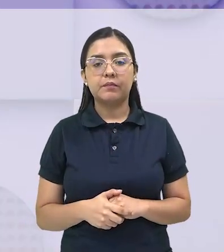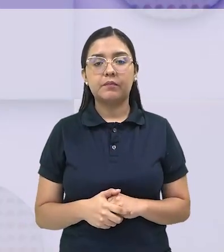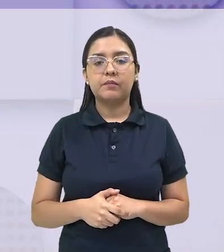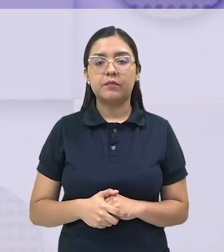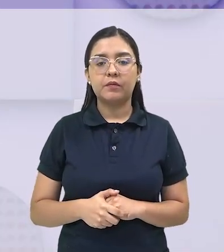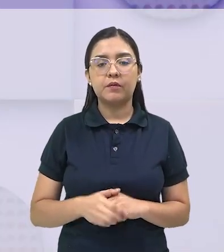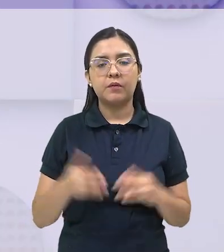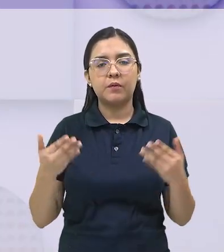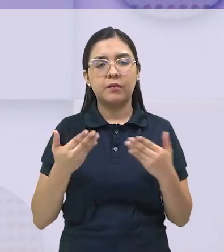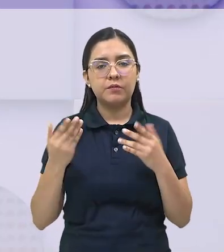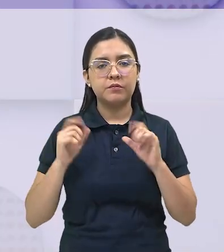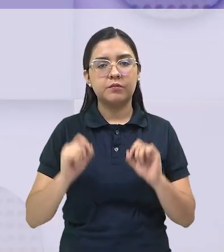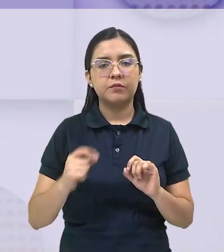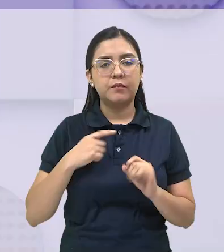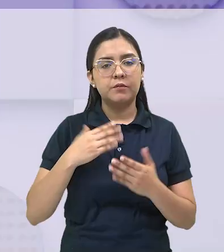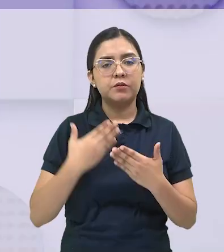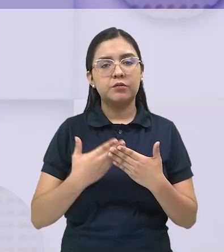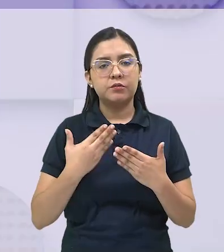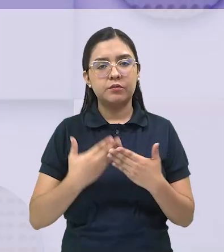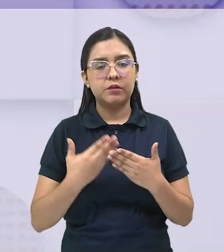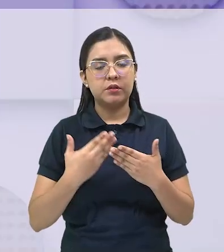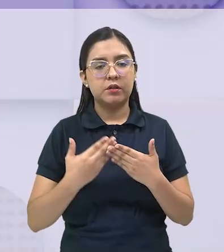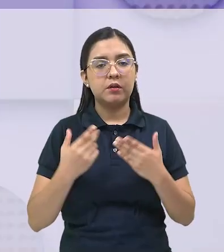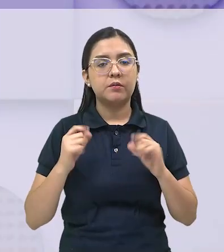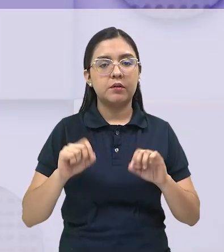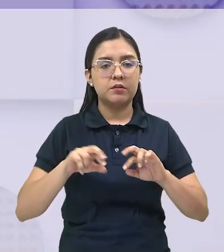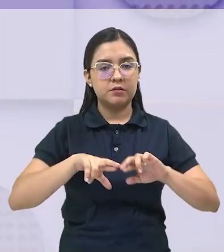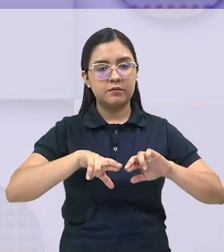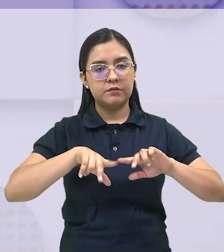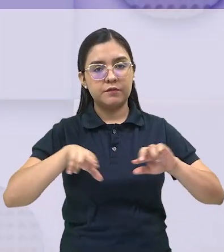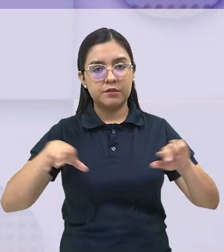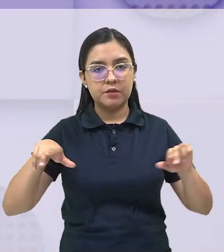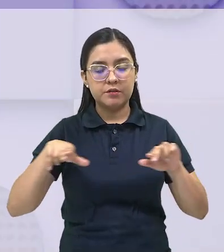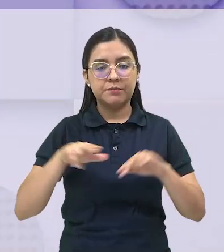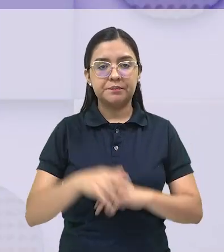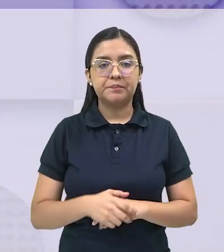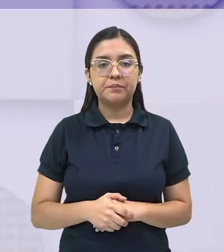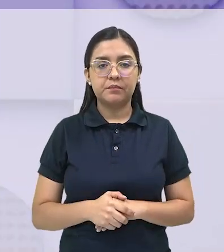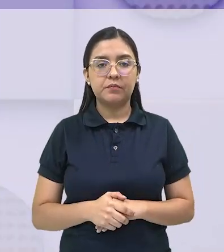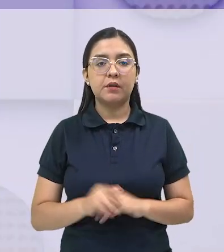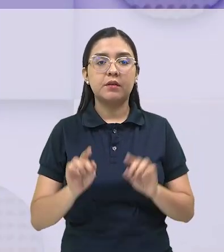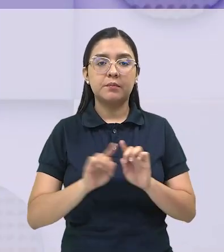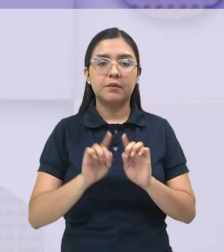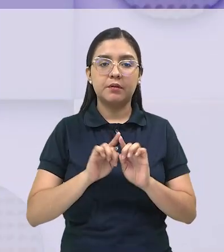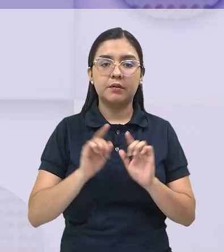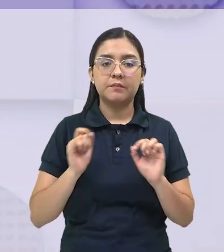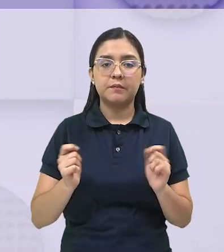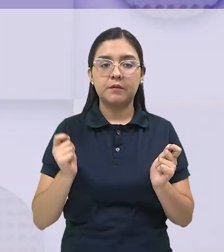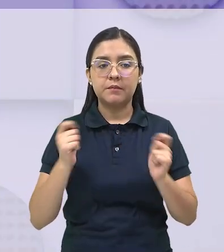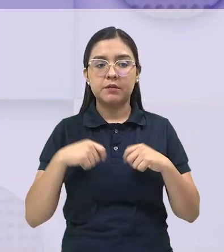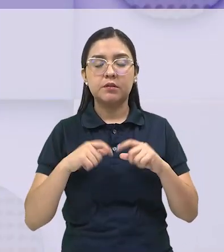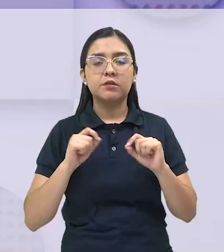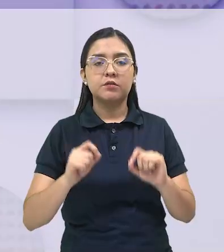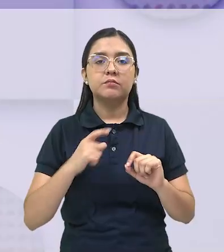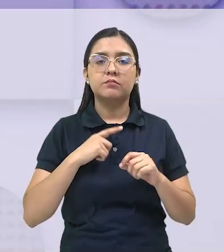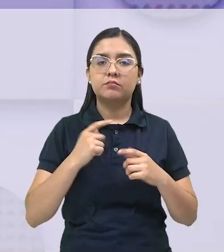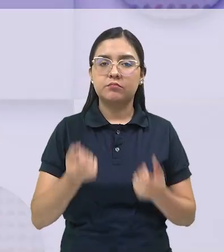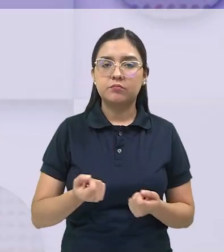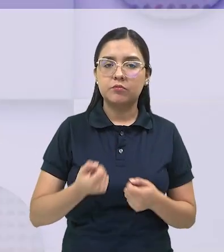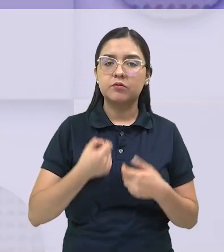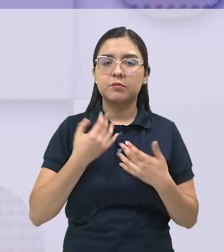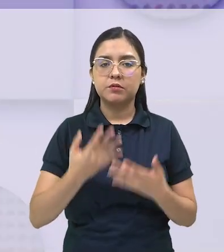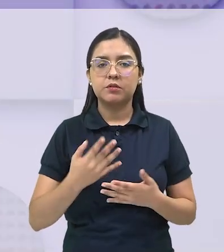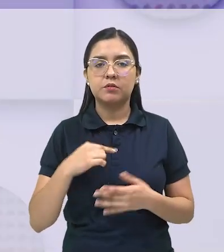vamos refletir um pouco sobre essa diversidade, essa capacidade que nós temos de expressar